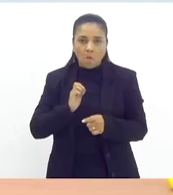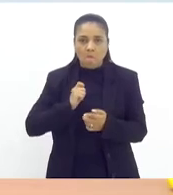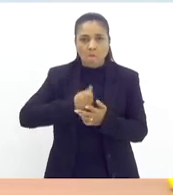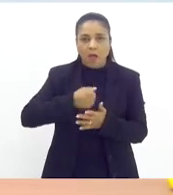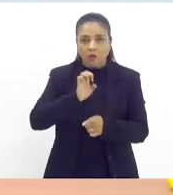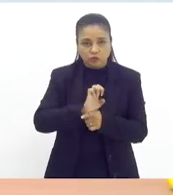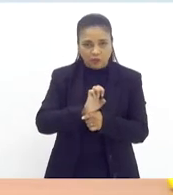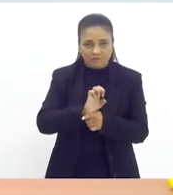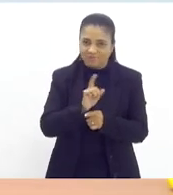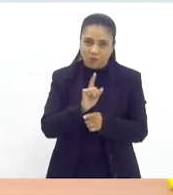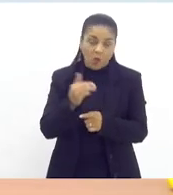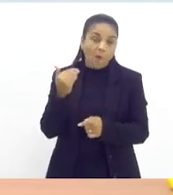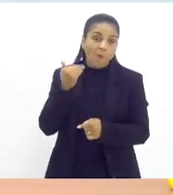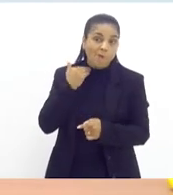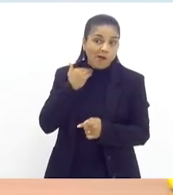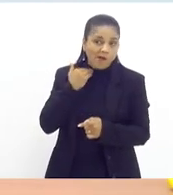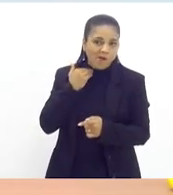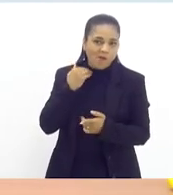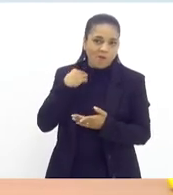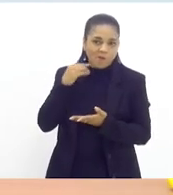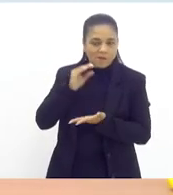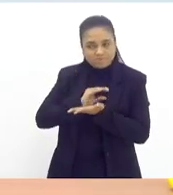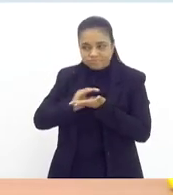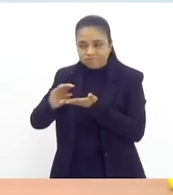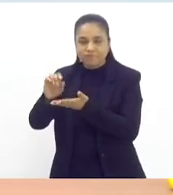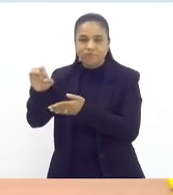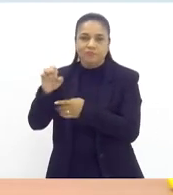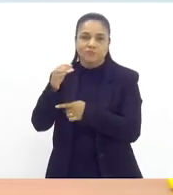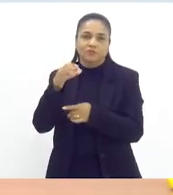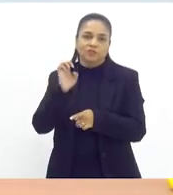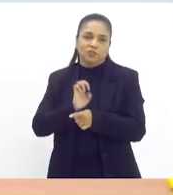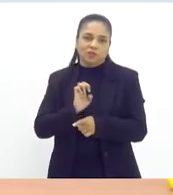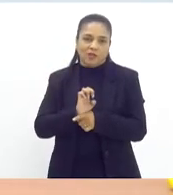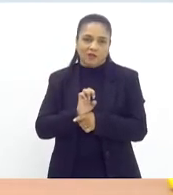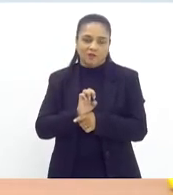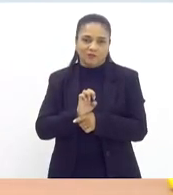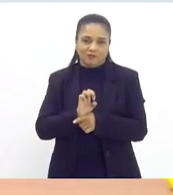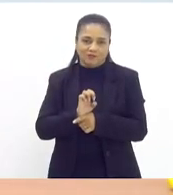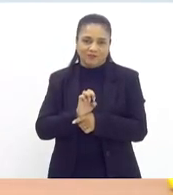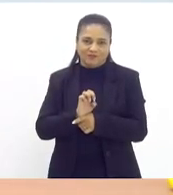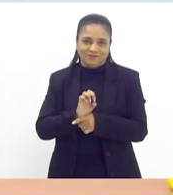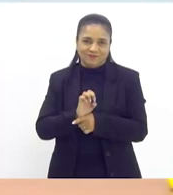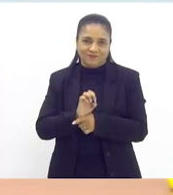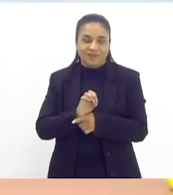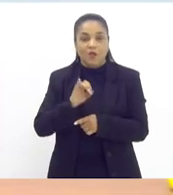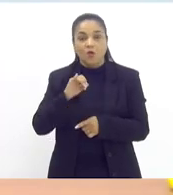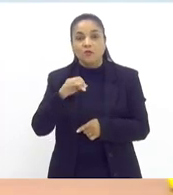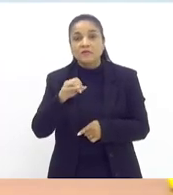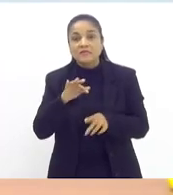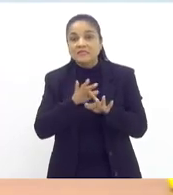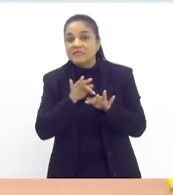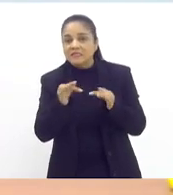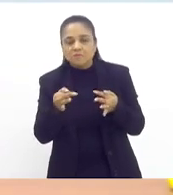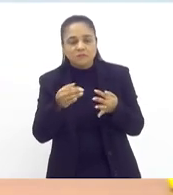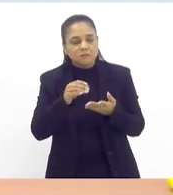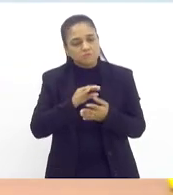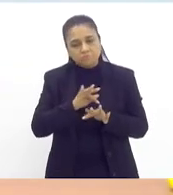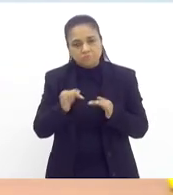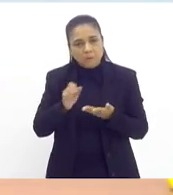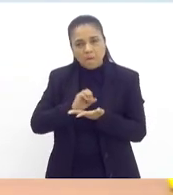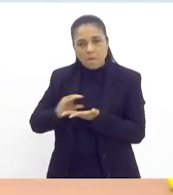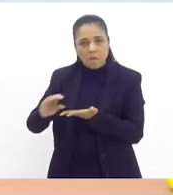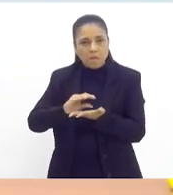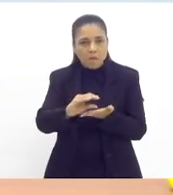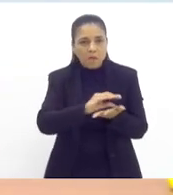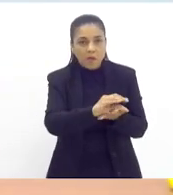transfere o dinheiro para o Estado. Inclusive, no caso do Simples, você paga o banco já distribui o Simples para todo mundo. É o que o